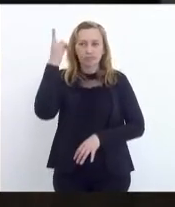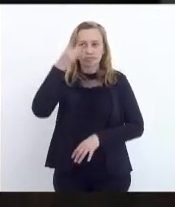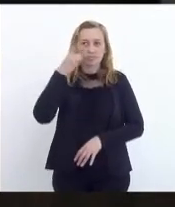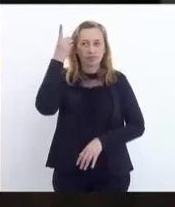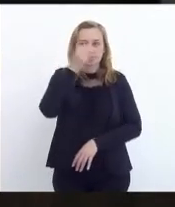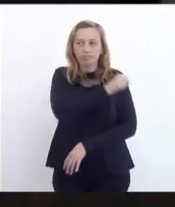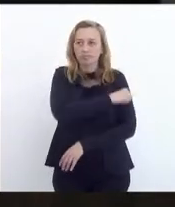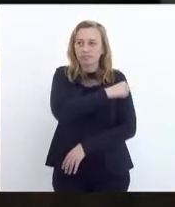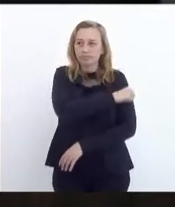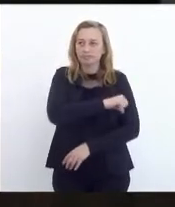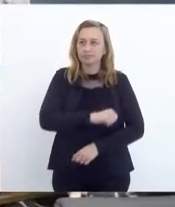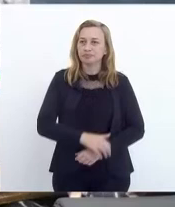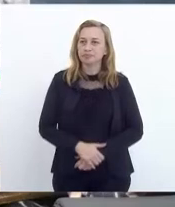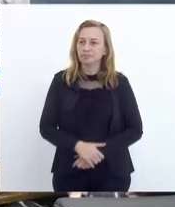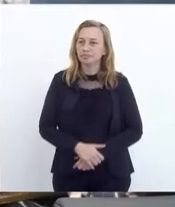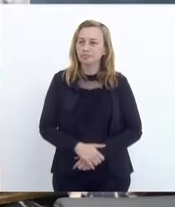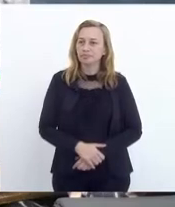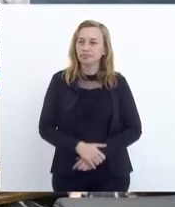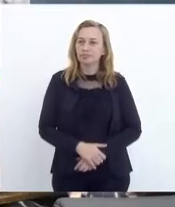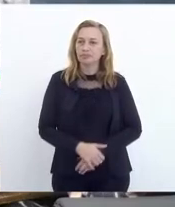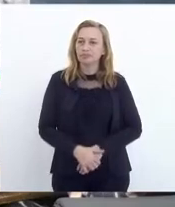Rejane.